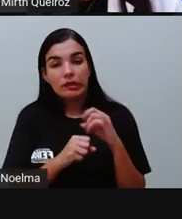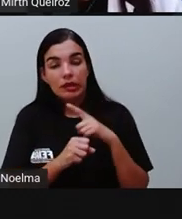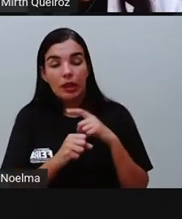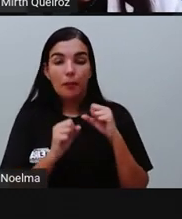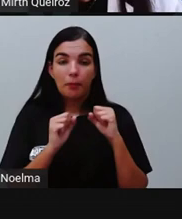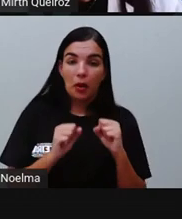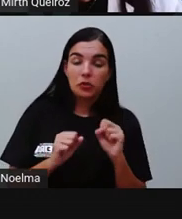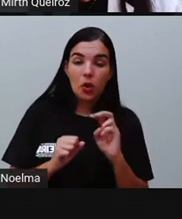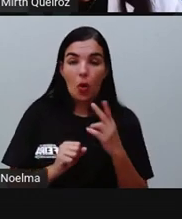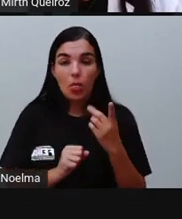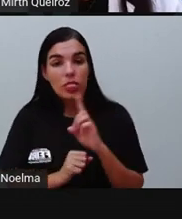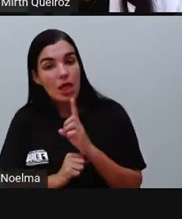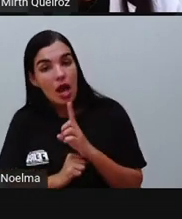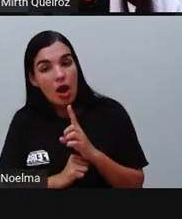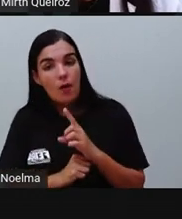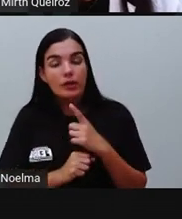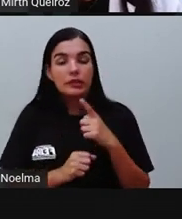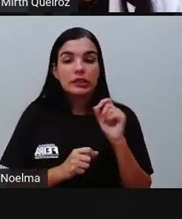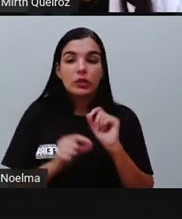em uma coluna